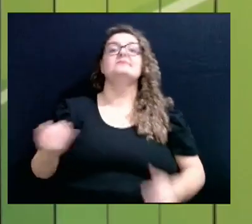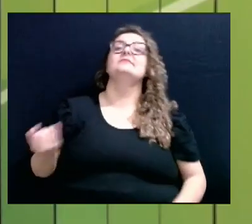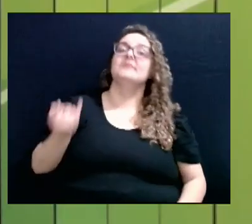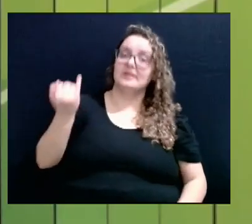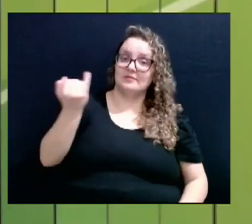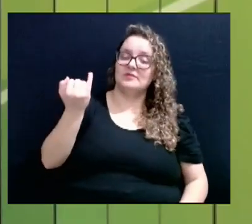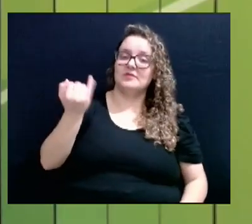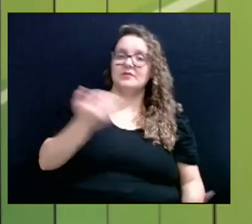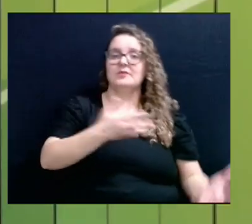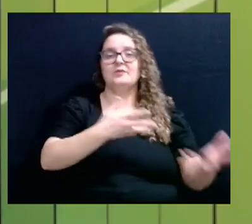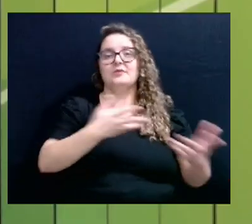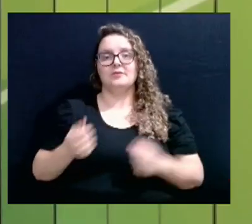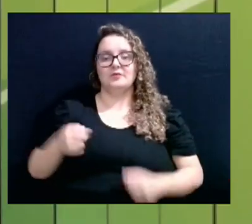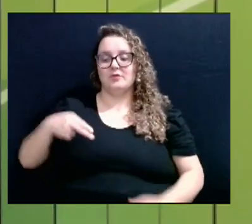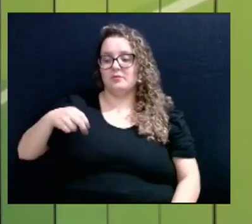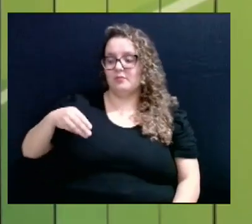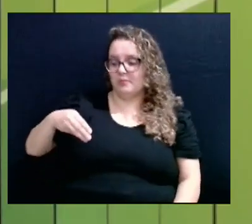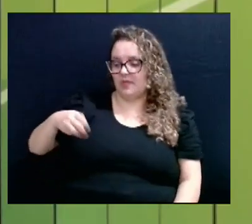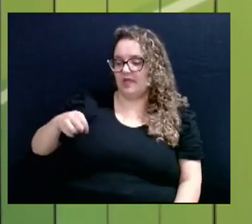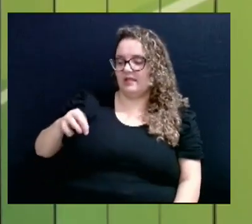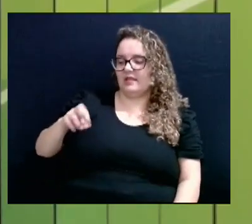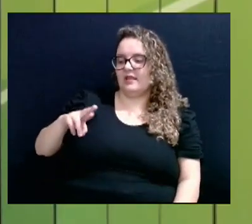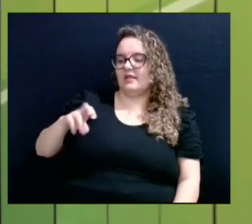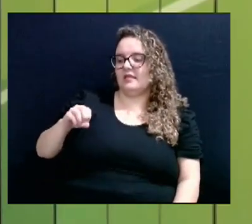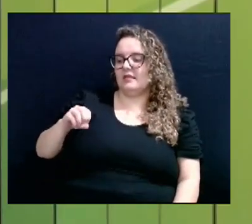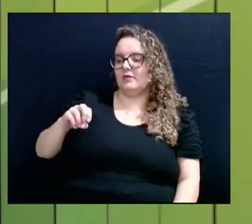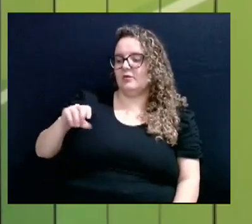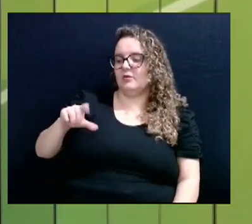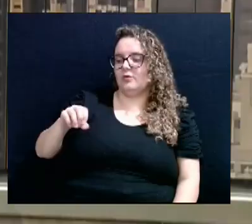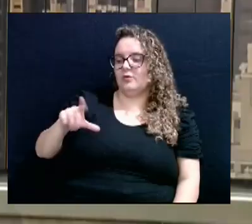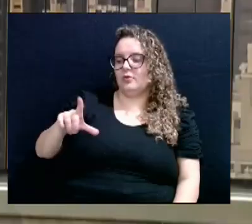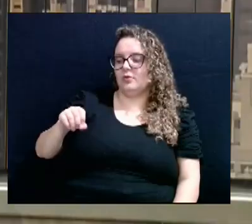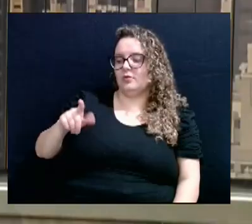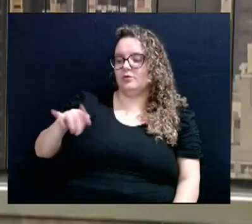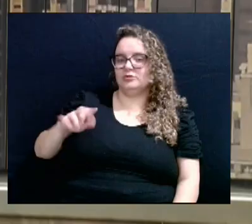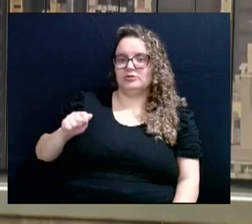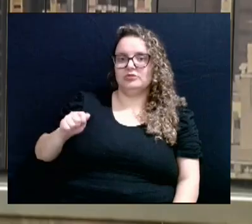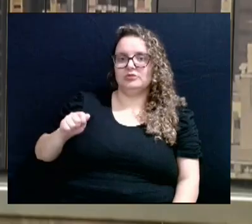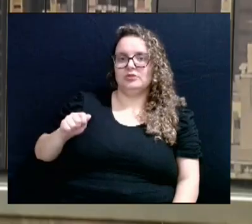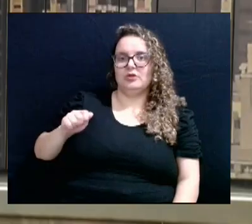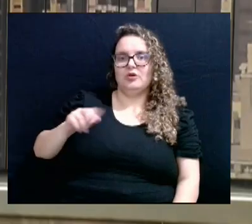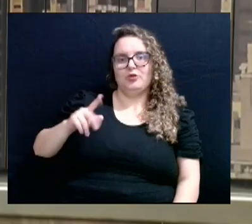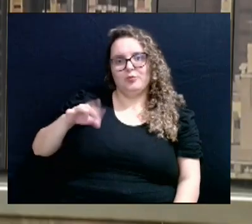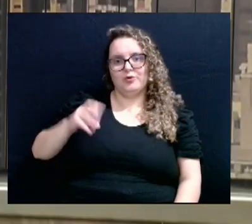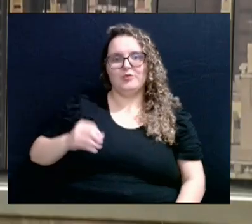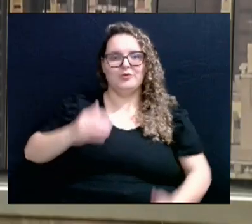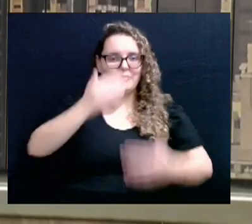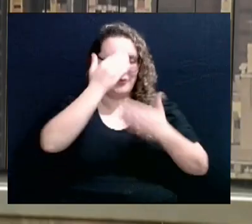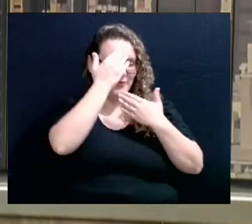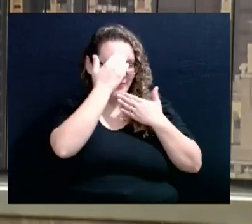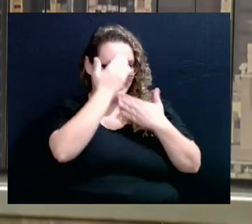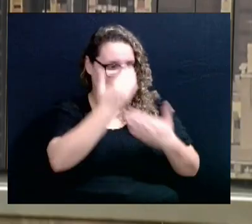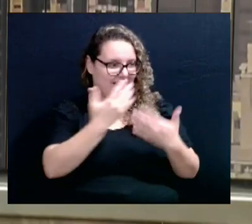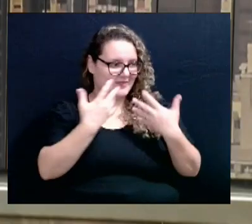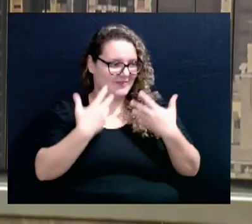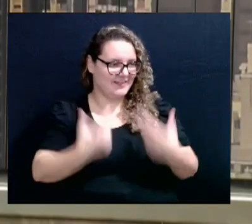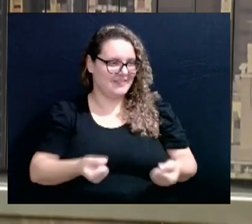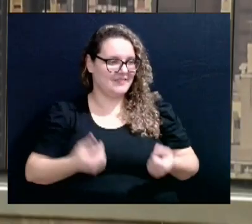convidamos o meteorologista do CEPAGRE da Unicamp, Bruno Baini. Muito obrigada, Bruno, por receber o nosso convite.